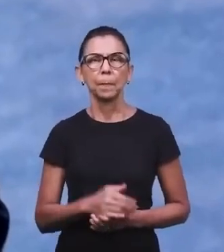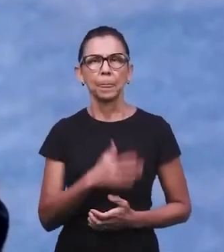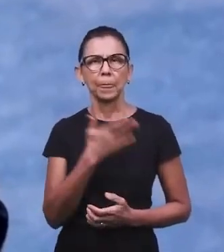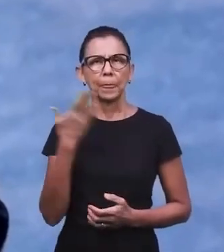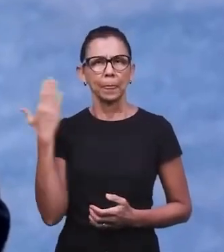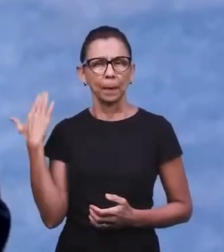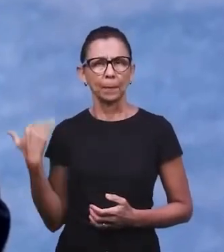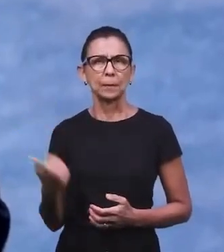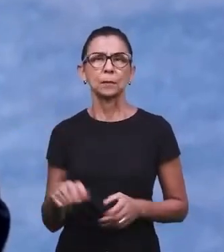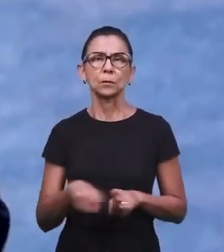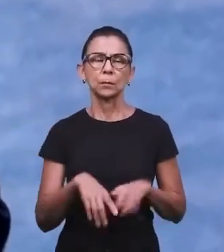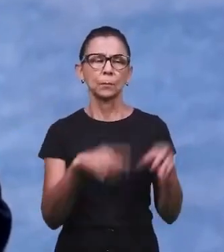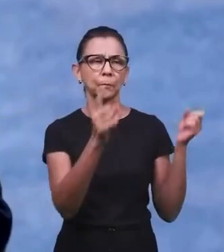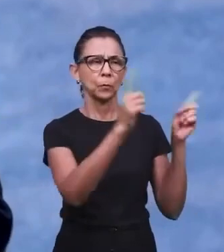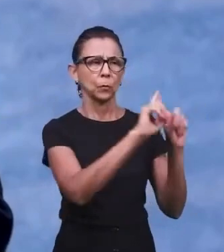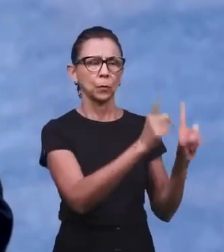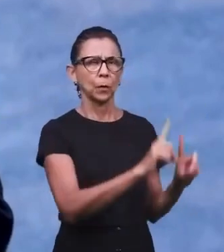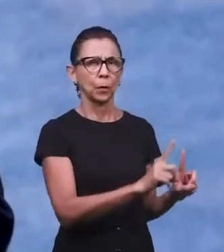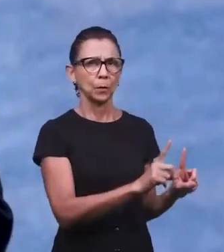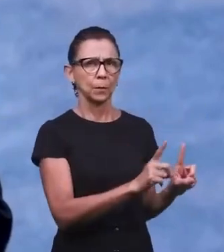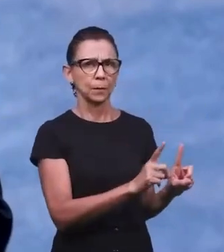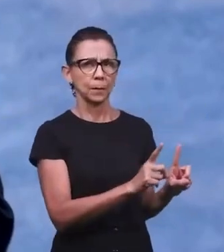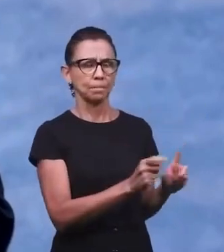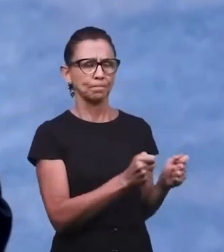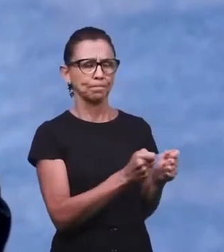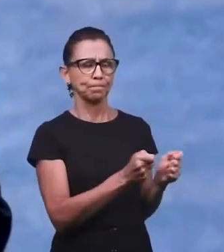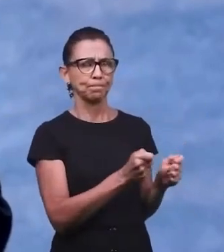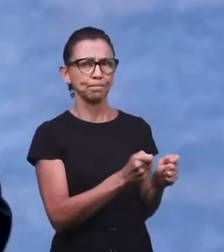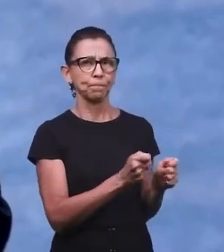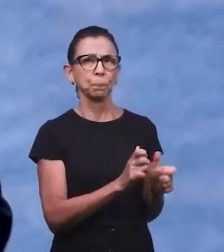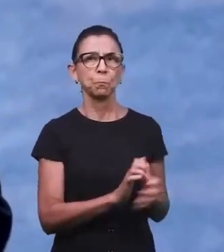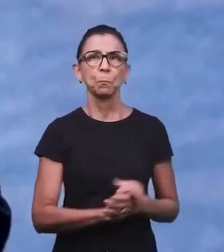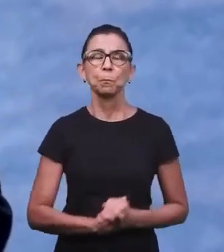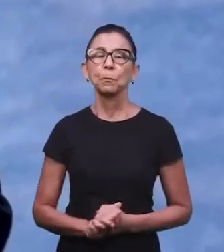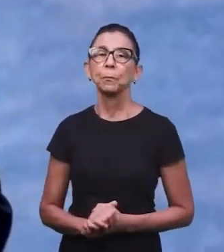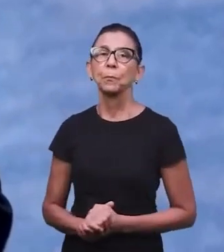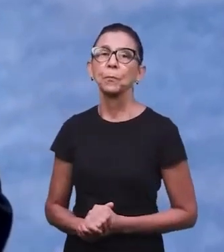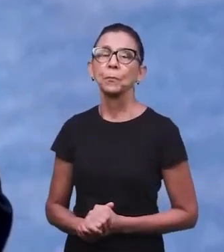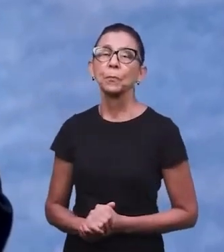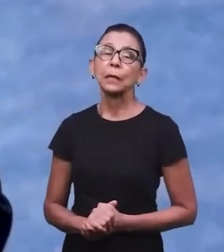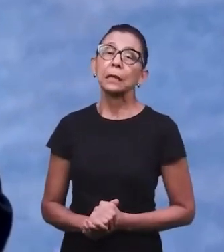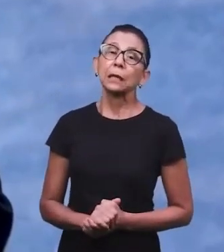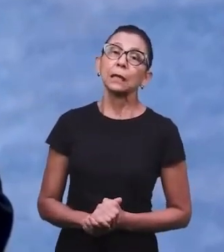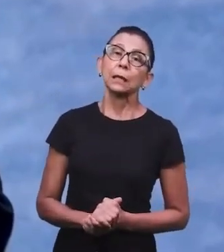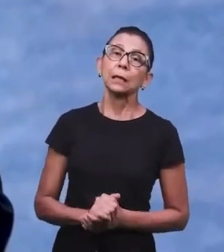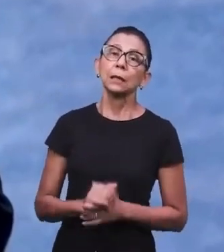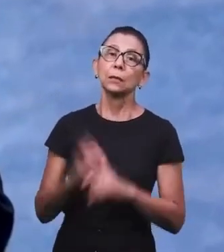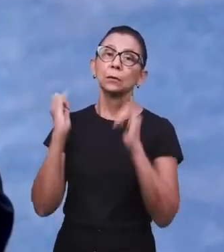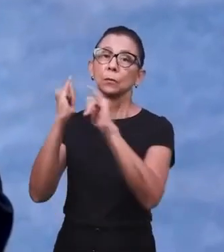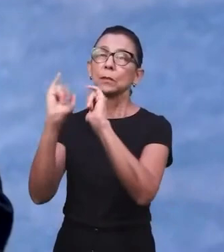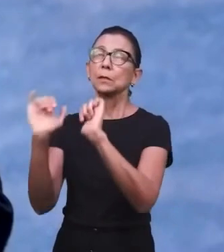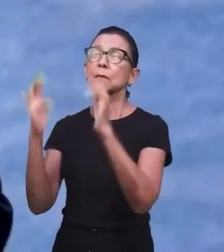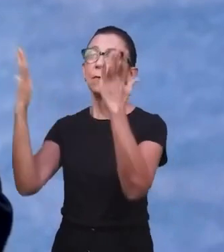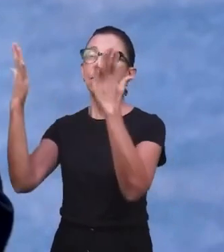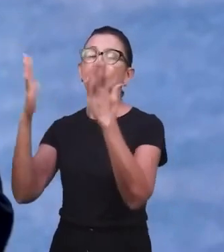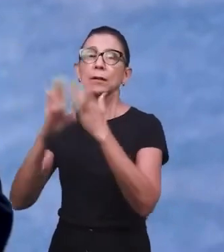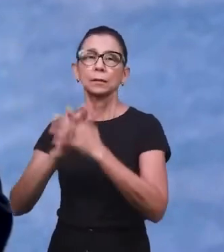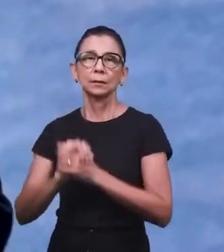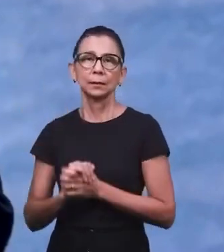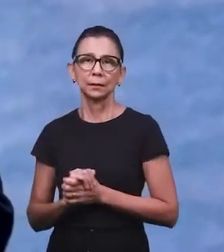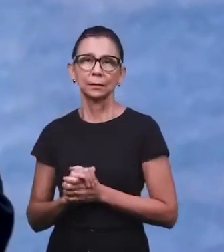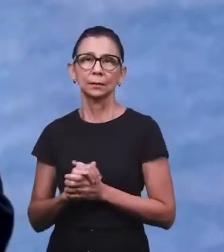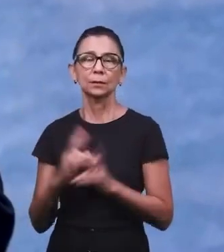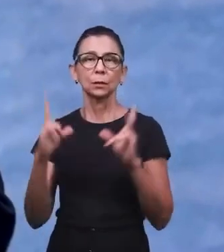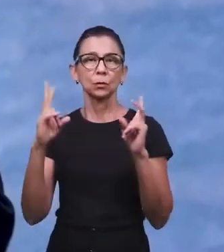mas o Trombetas e festas profeticamente trouxe o mesmo assunto para o século XX porque